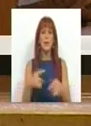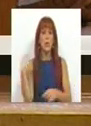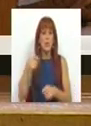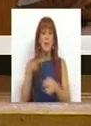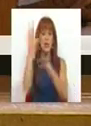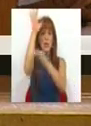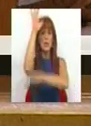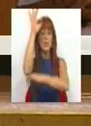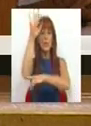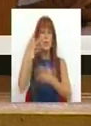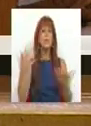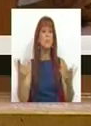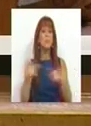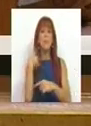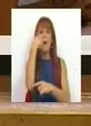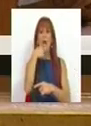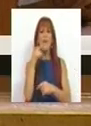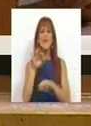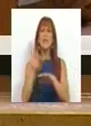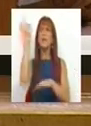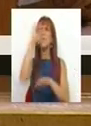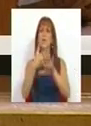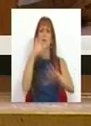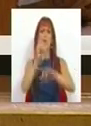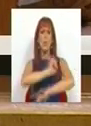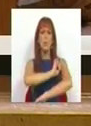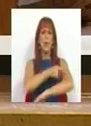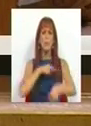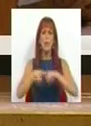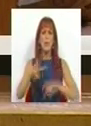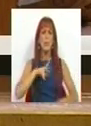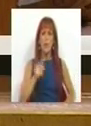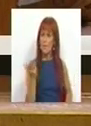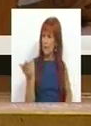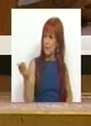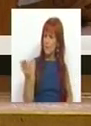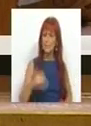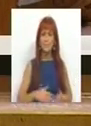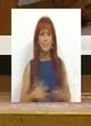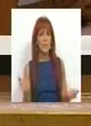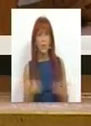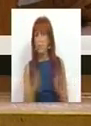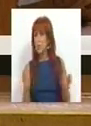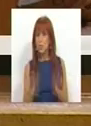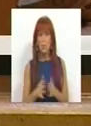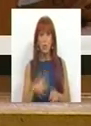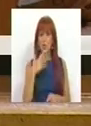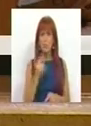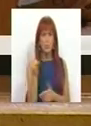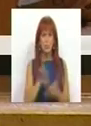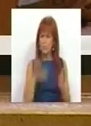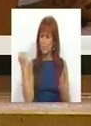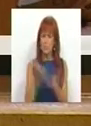de freguesia, que são a face dourada do poder político em Portugal. Todos, sem